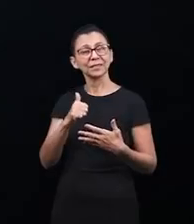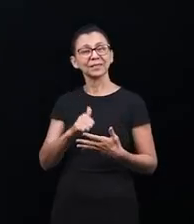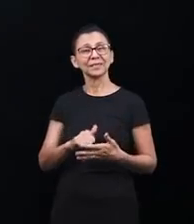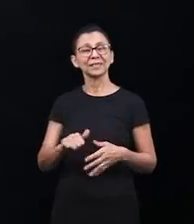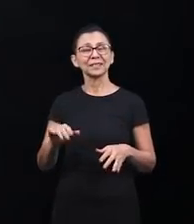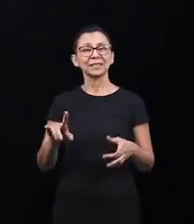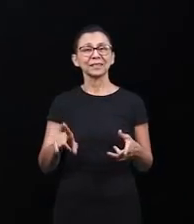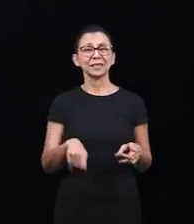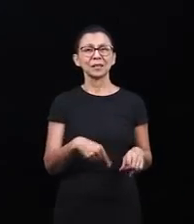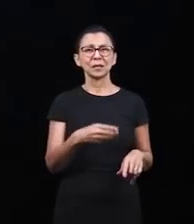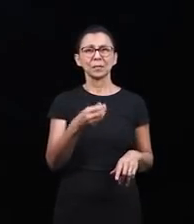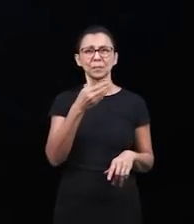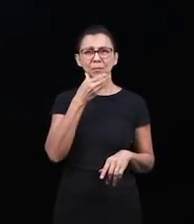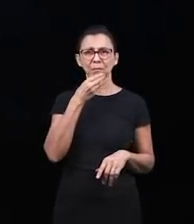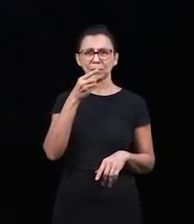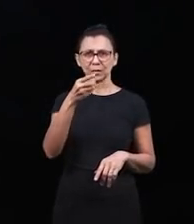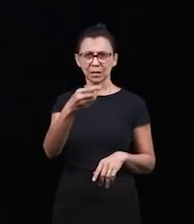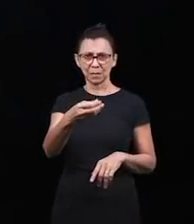chama, ó